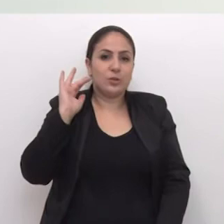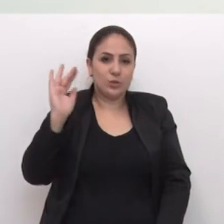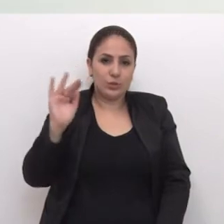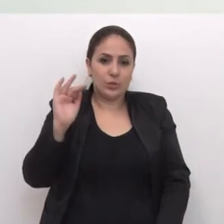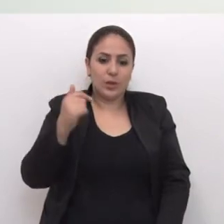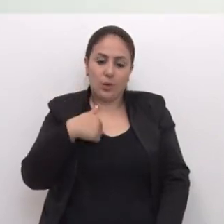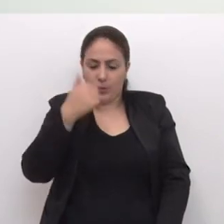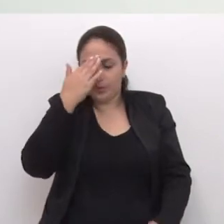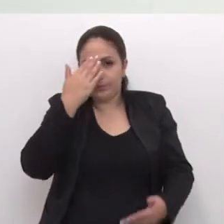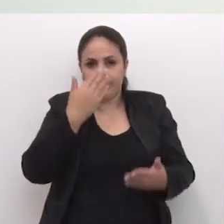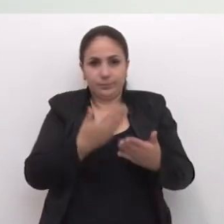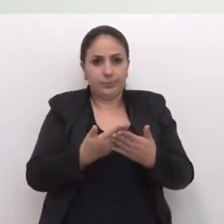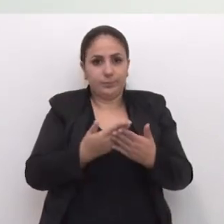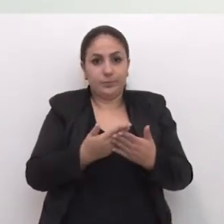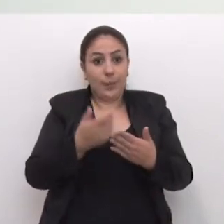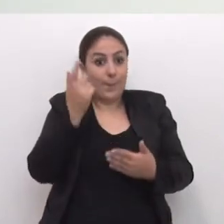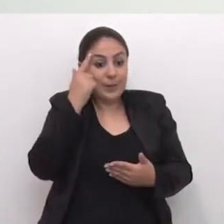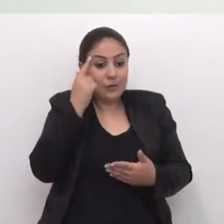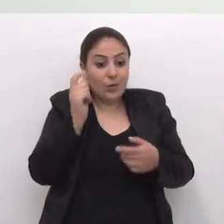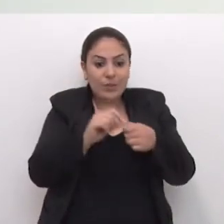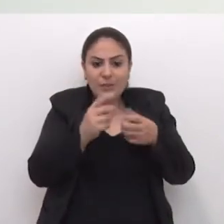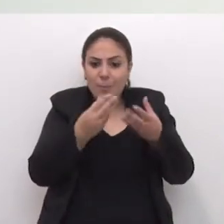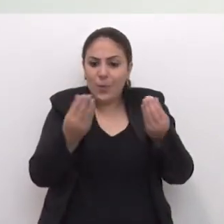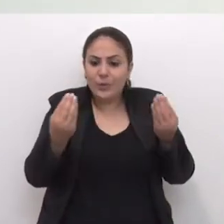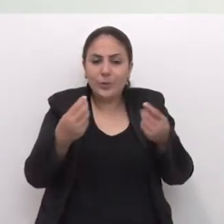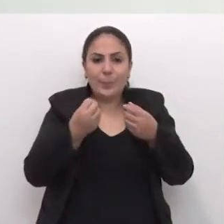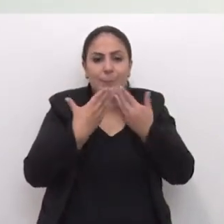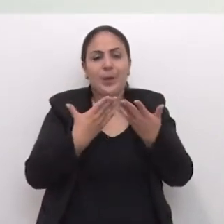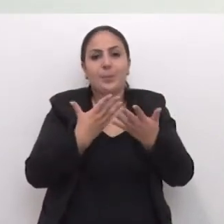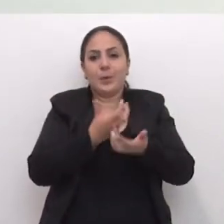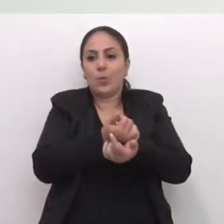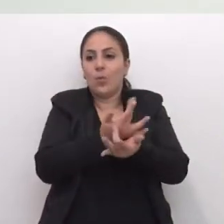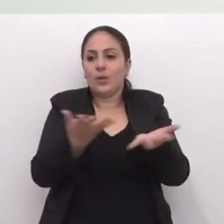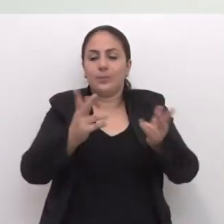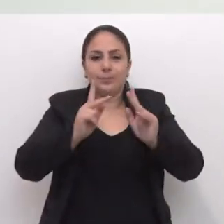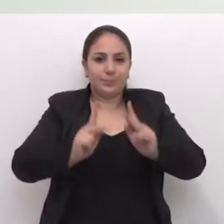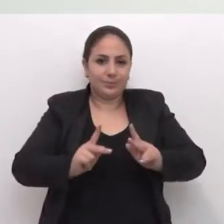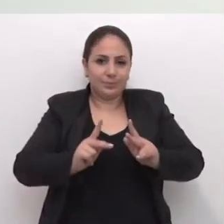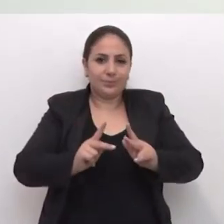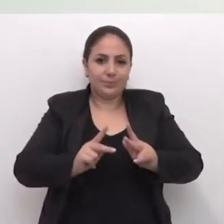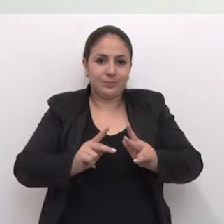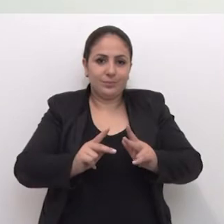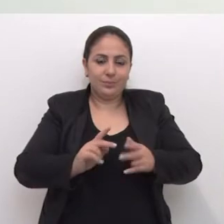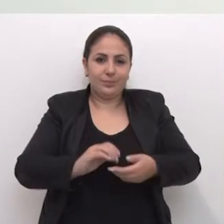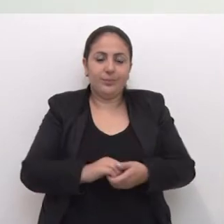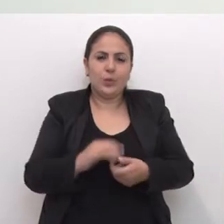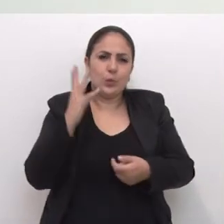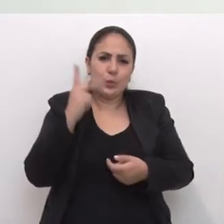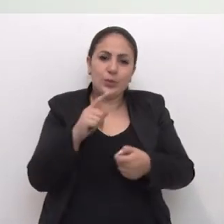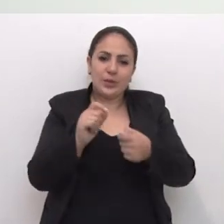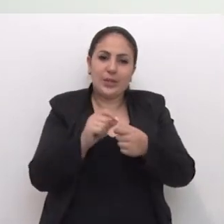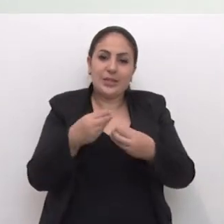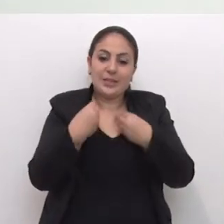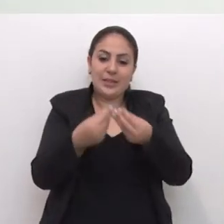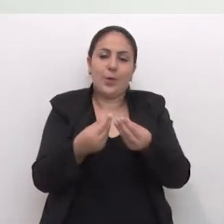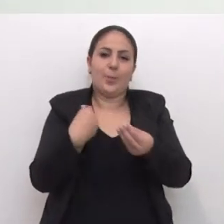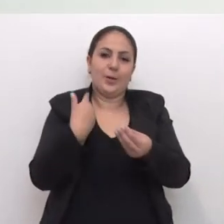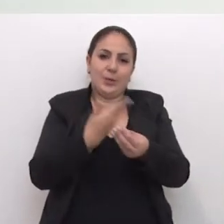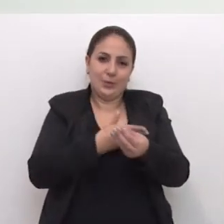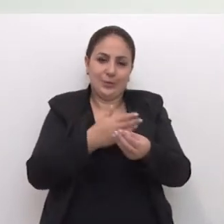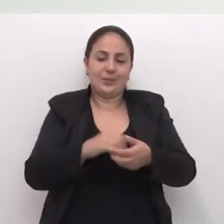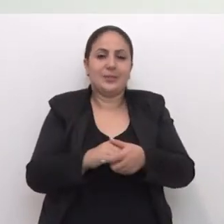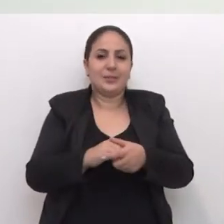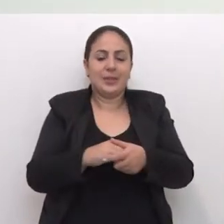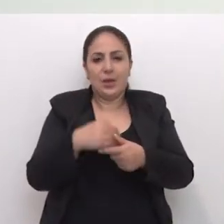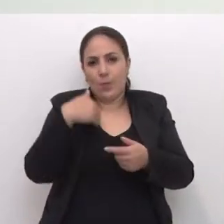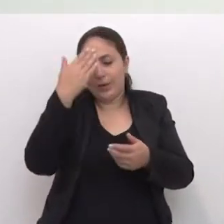ele imaginou, que eu acredito que ele não imaginou que fosse fazer tanto bem para tantas pessoas esse legado que ele deixou para a cidade de Passo